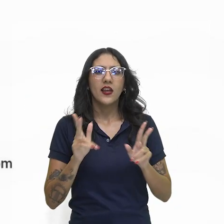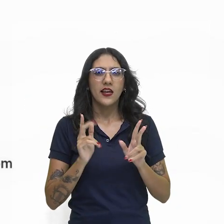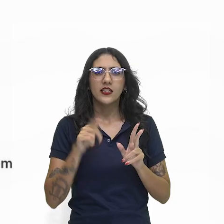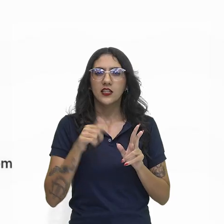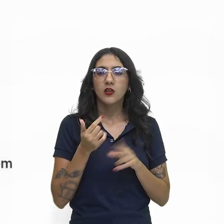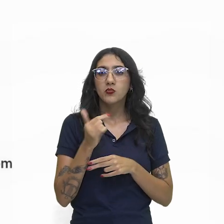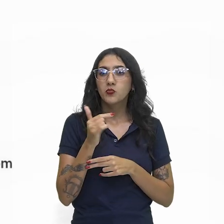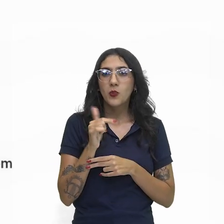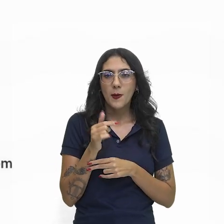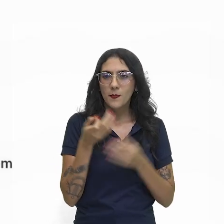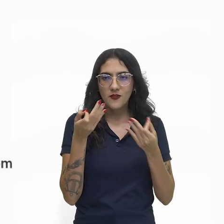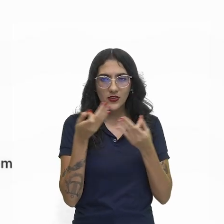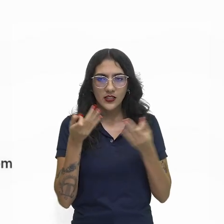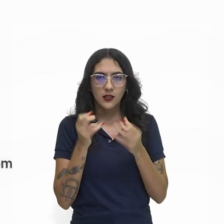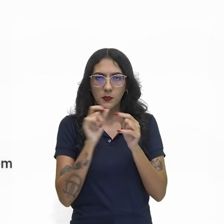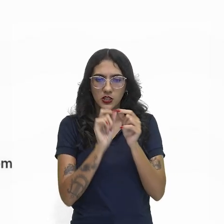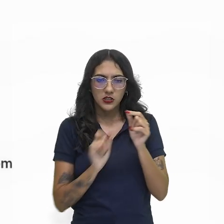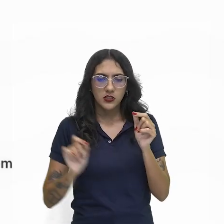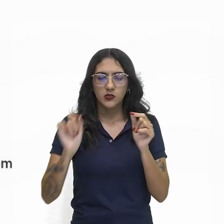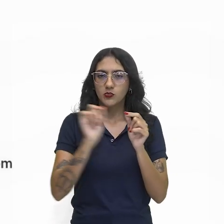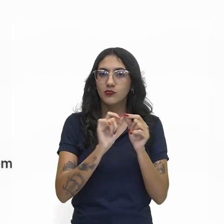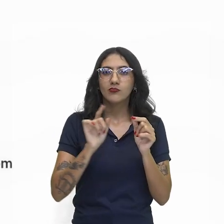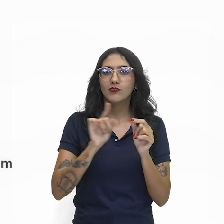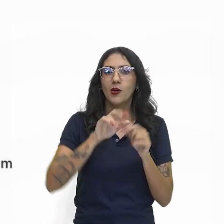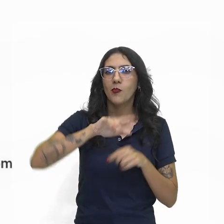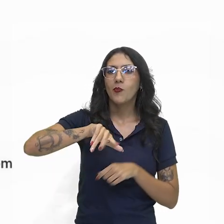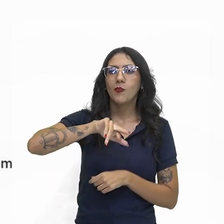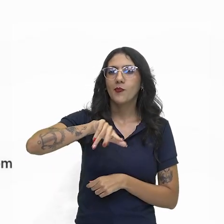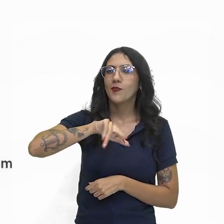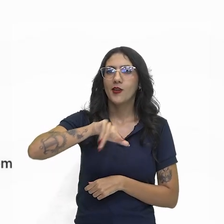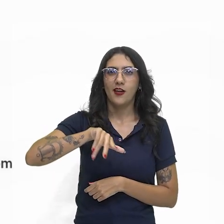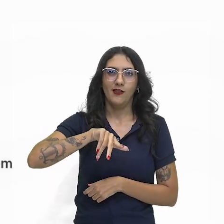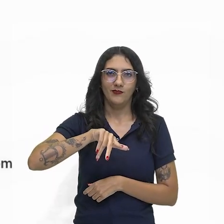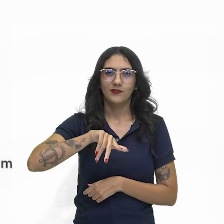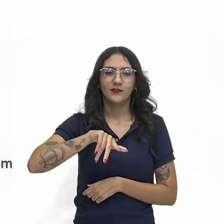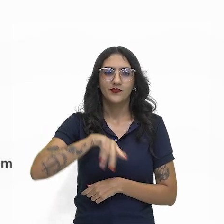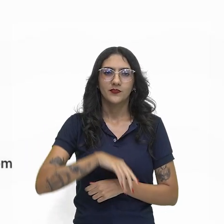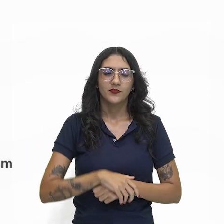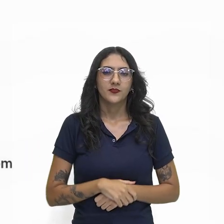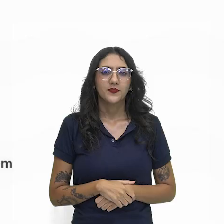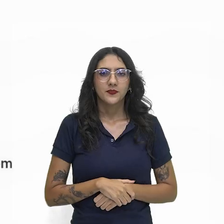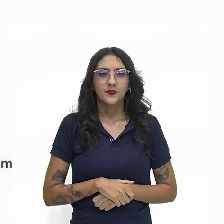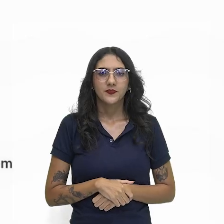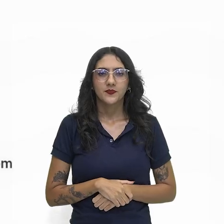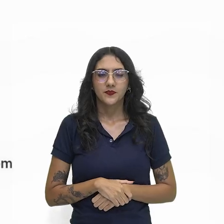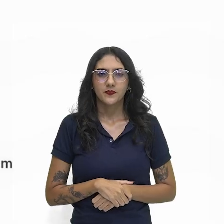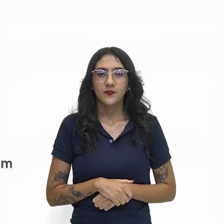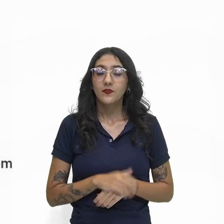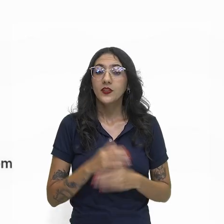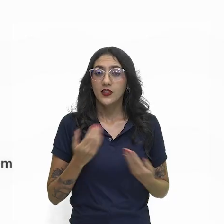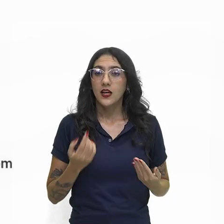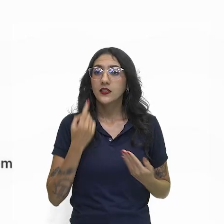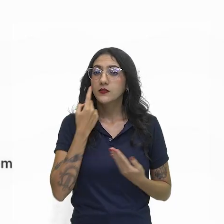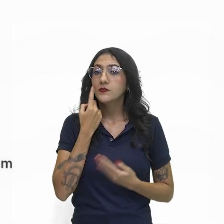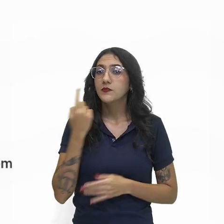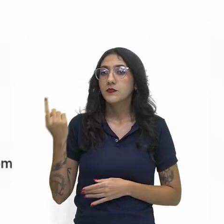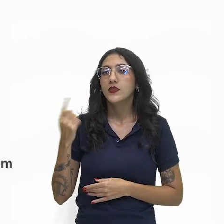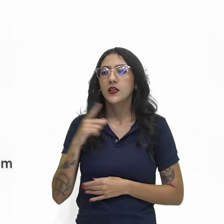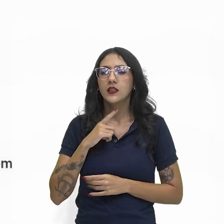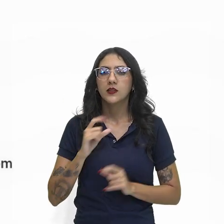figura é uma elipse, tá? Veja que não é um círculo perfeito. E aí a elipse, ela tem